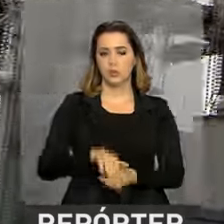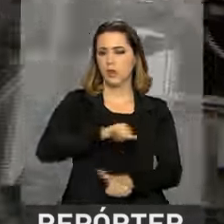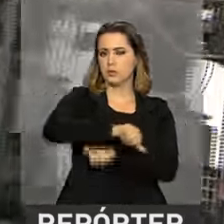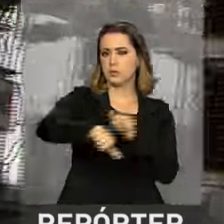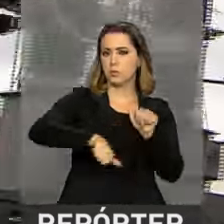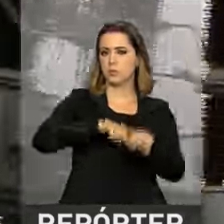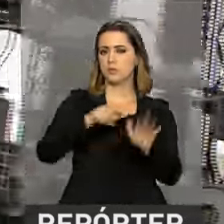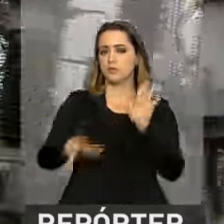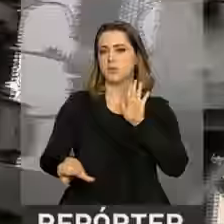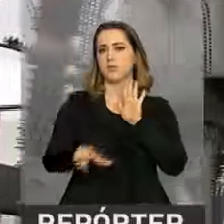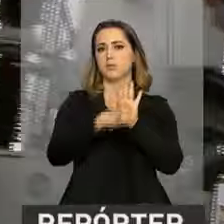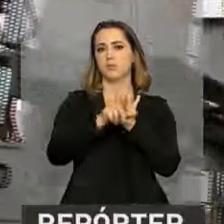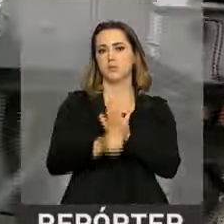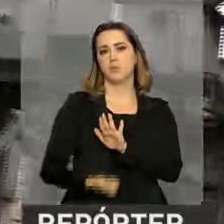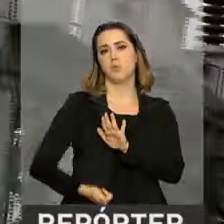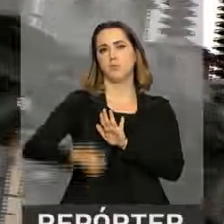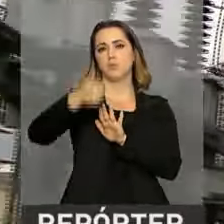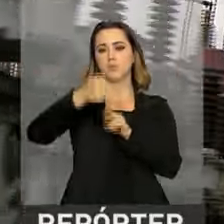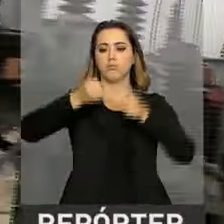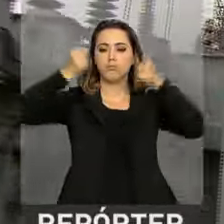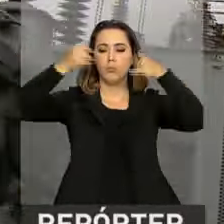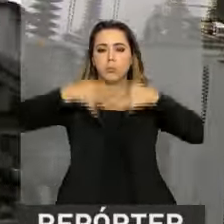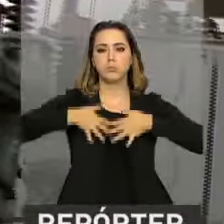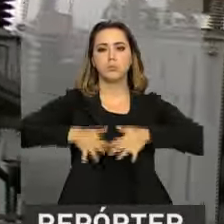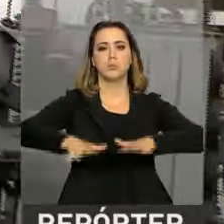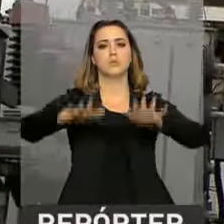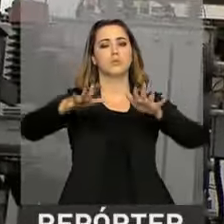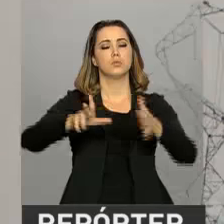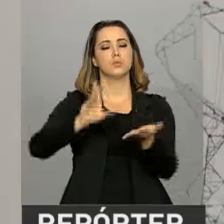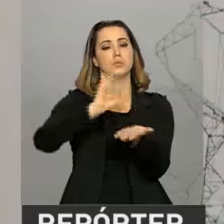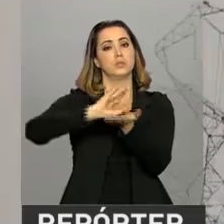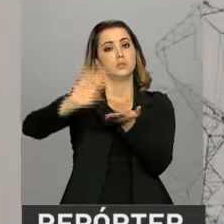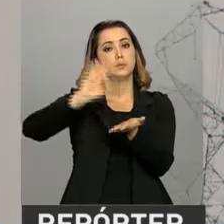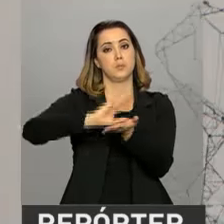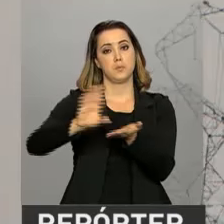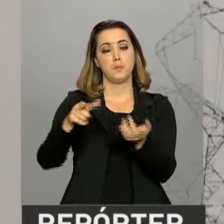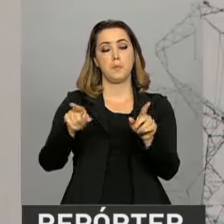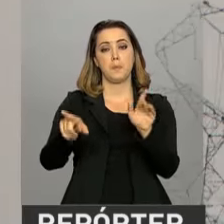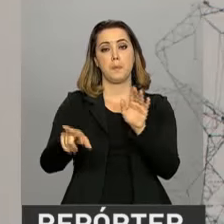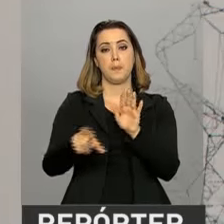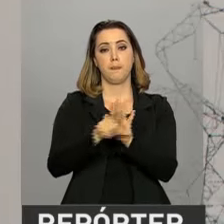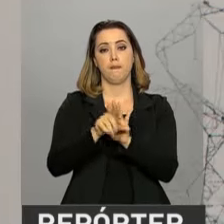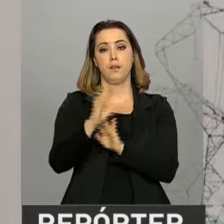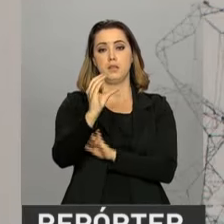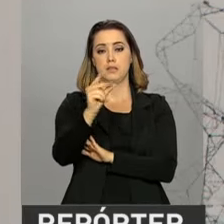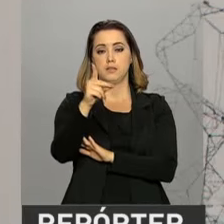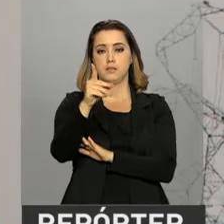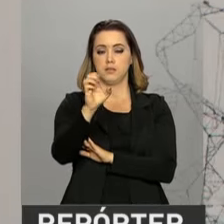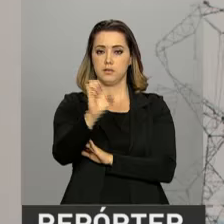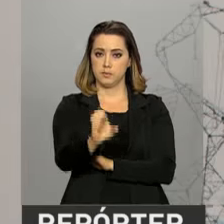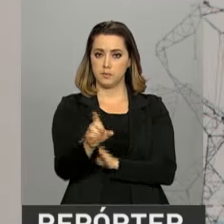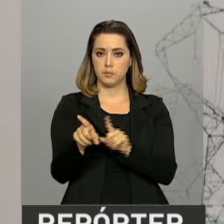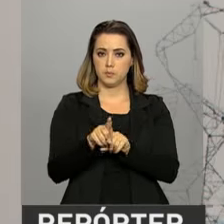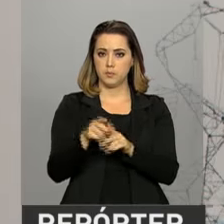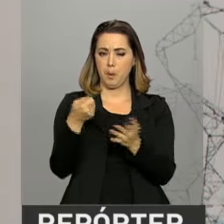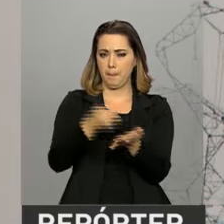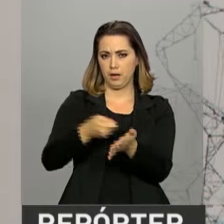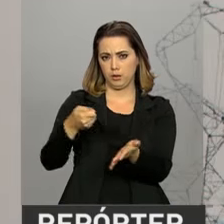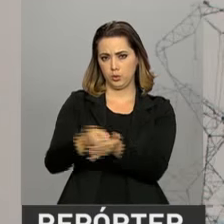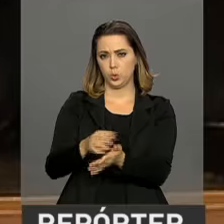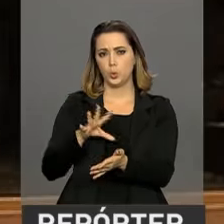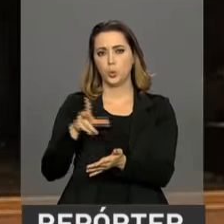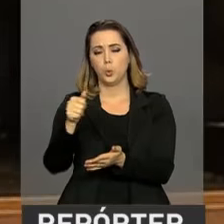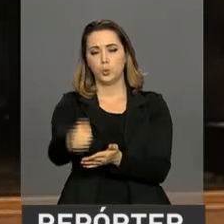incluem melhoria na distribuição dos recursos da conta de desenvolvimento energético CDE encargo pago na conta de